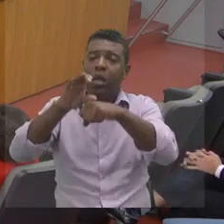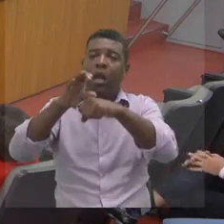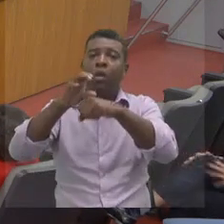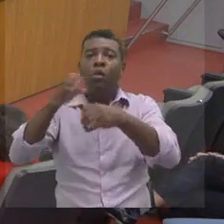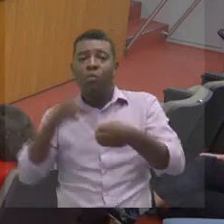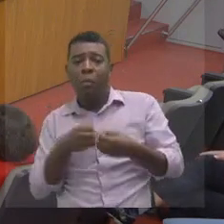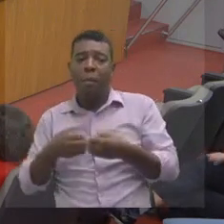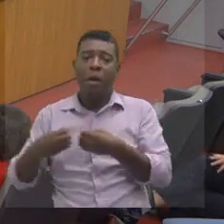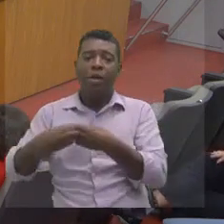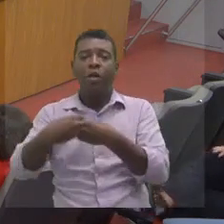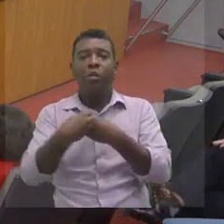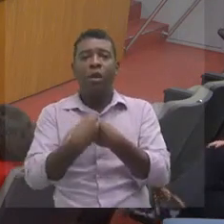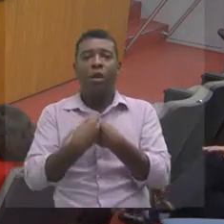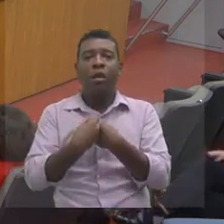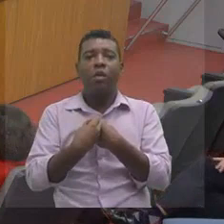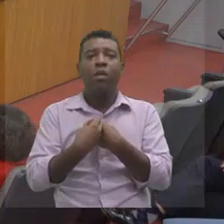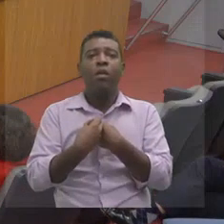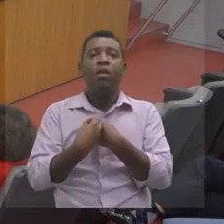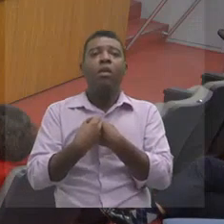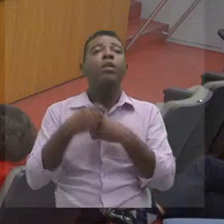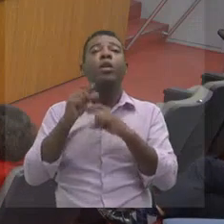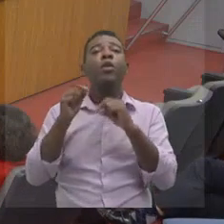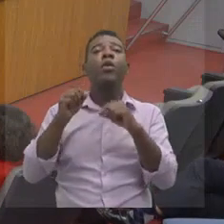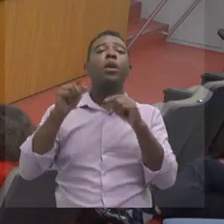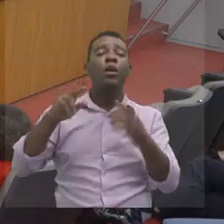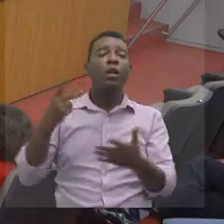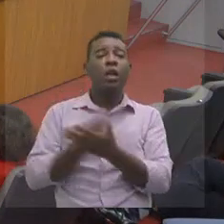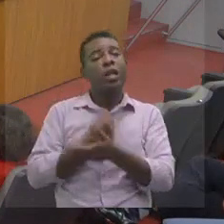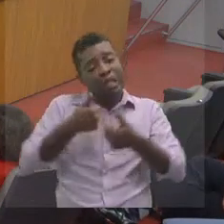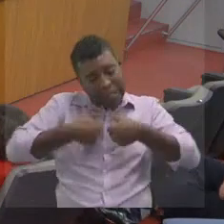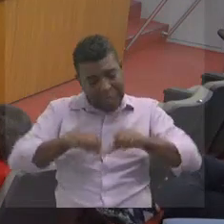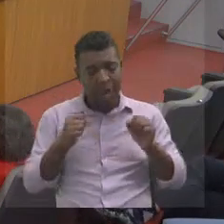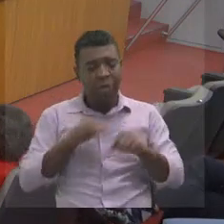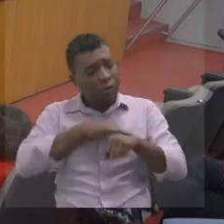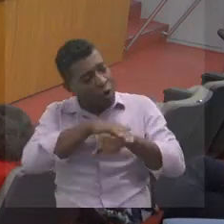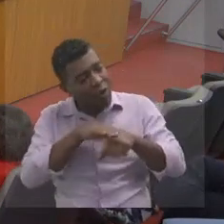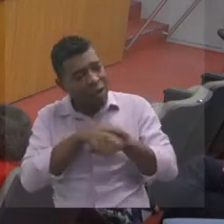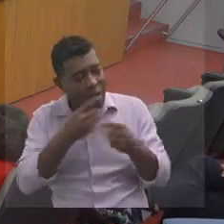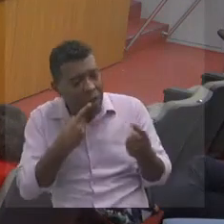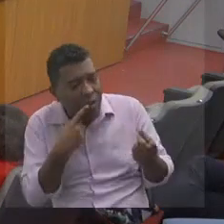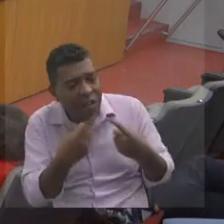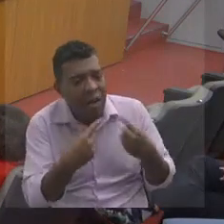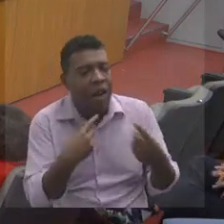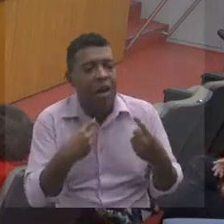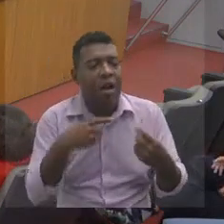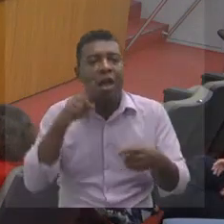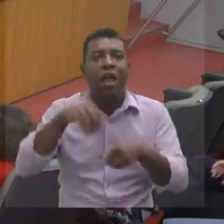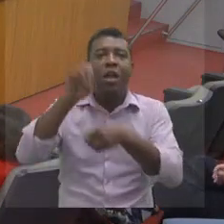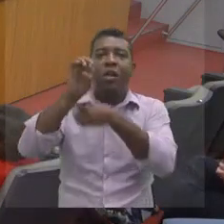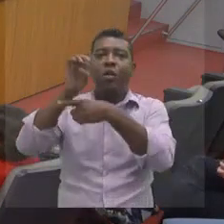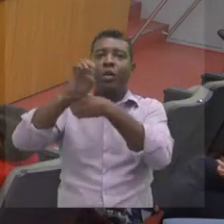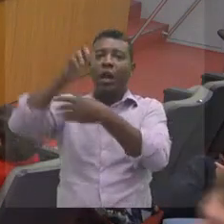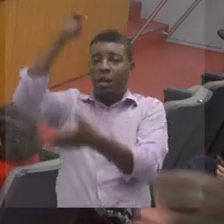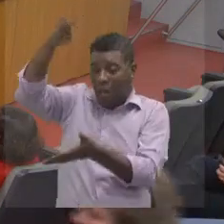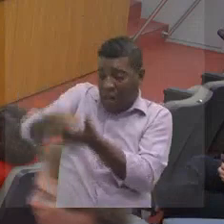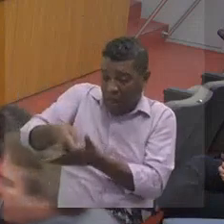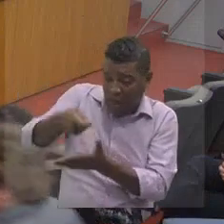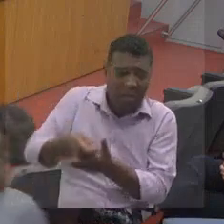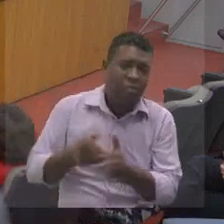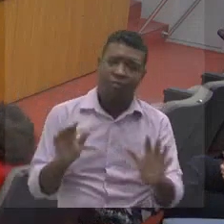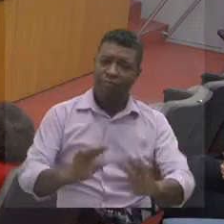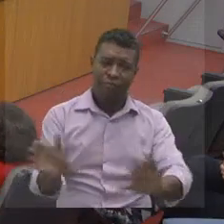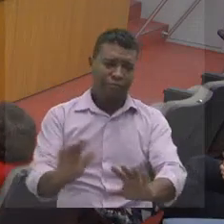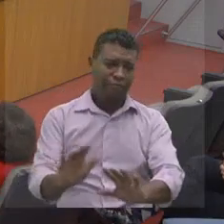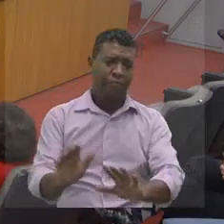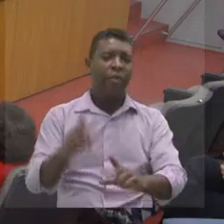Metropolitano do Colar Metropolitano Então a gente tem feito esse diálogo né é um trabalho de diálogo também não cabe ao estado em nada é uma construção de